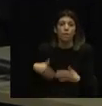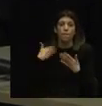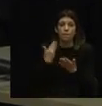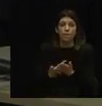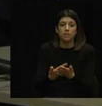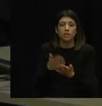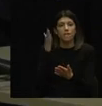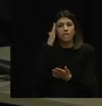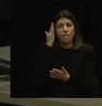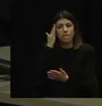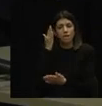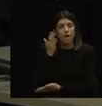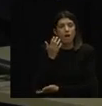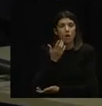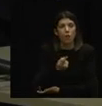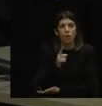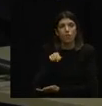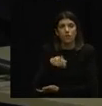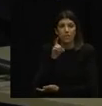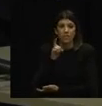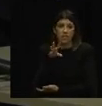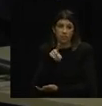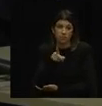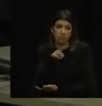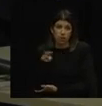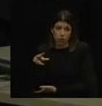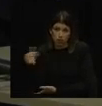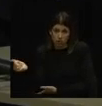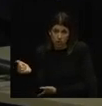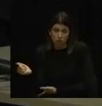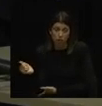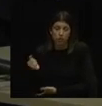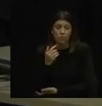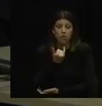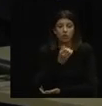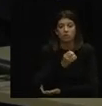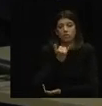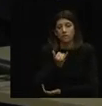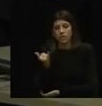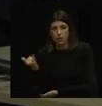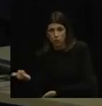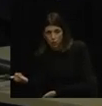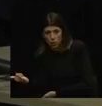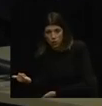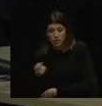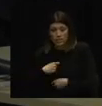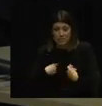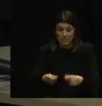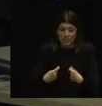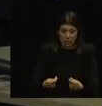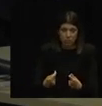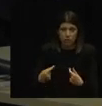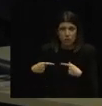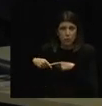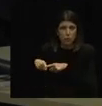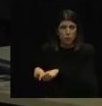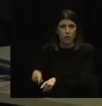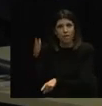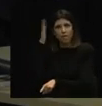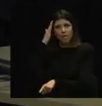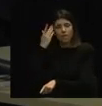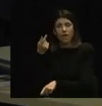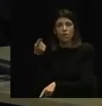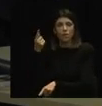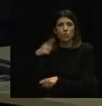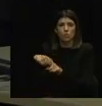no montante global de 1,16 mil milhões de euros para 2022, uma despesa muito alinhada com a prevista no